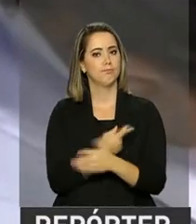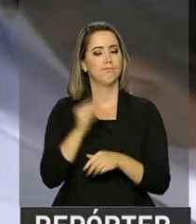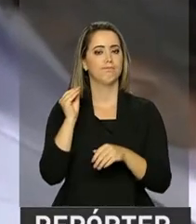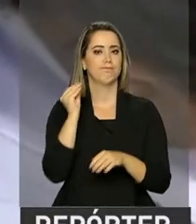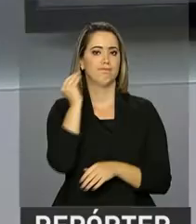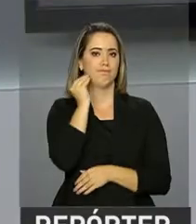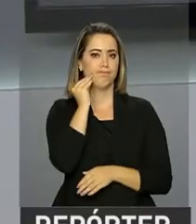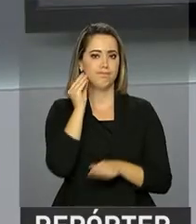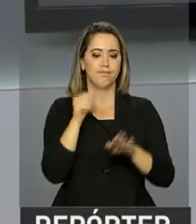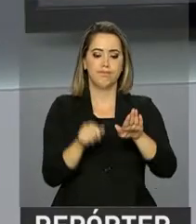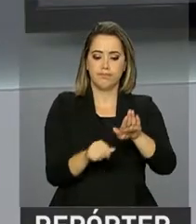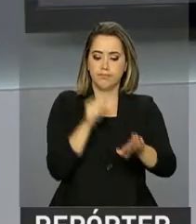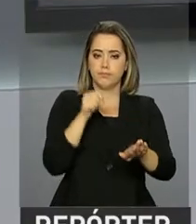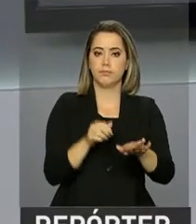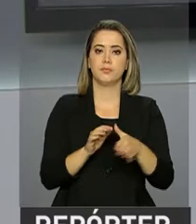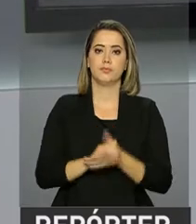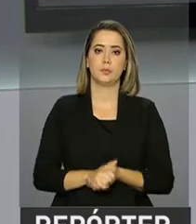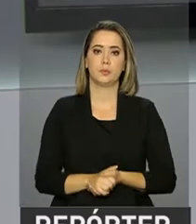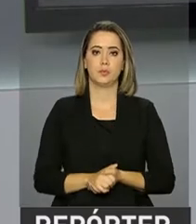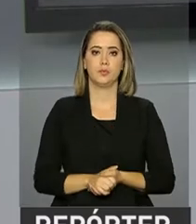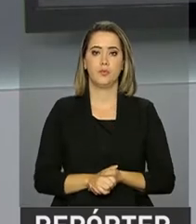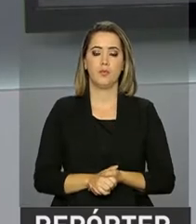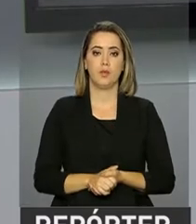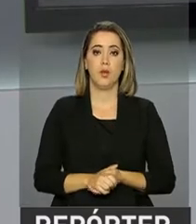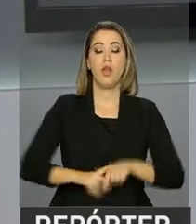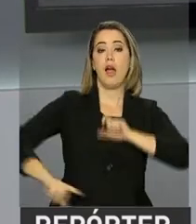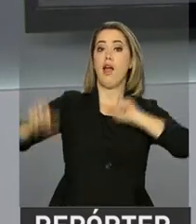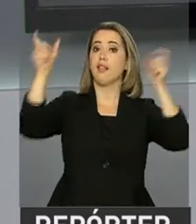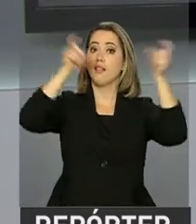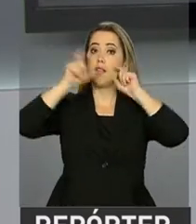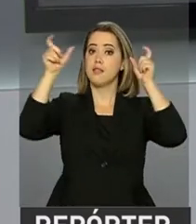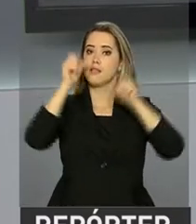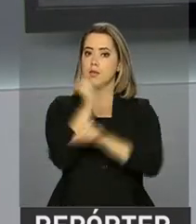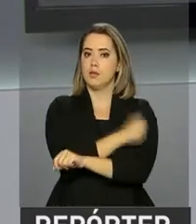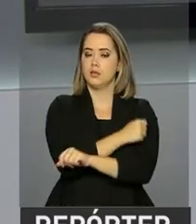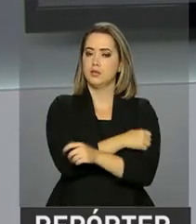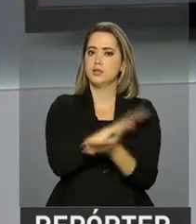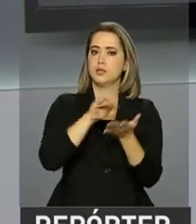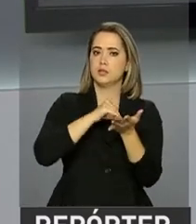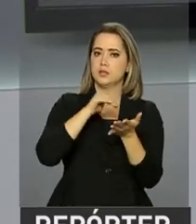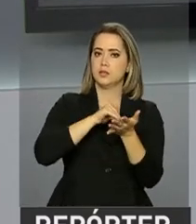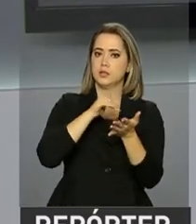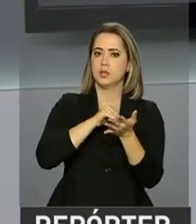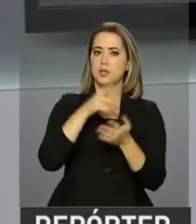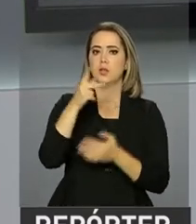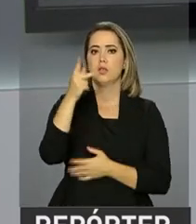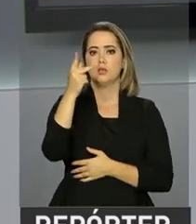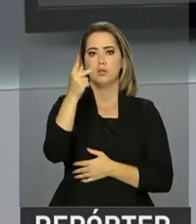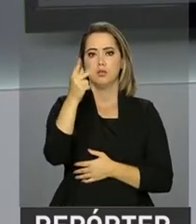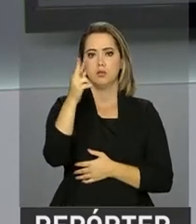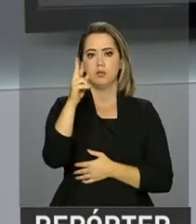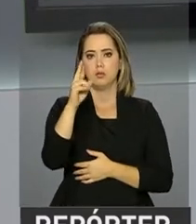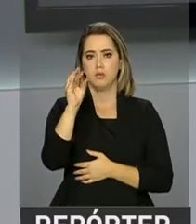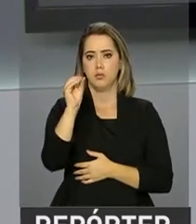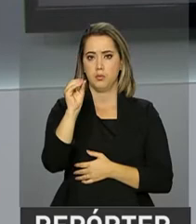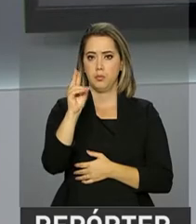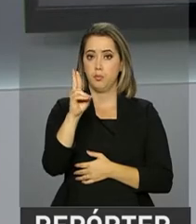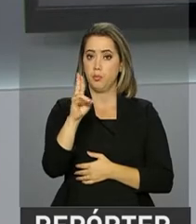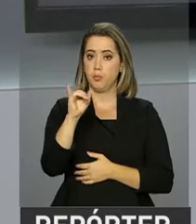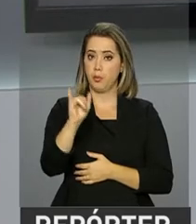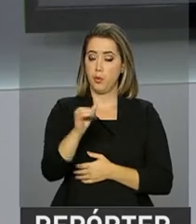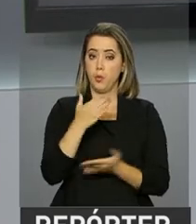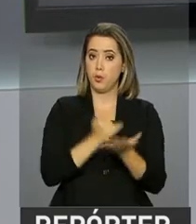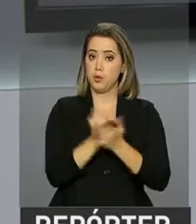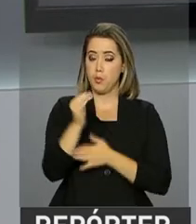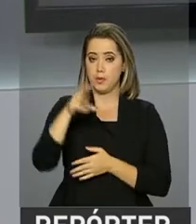pezinho atenção estudantes as inscrições para o programa universidade para todos prouni começaram